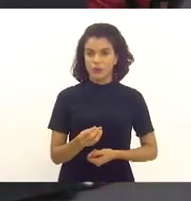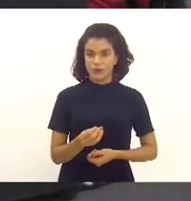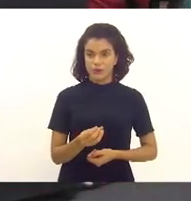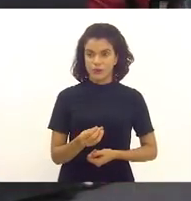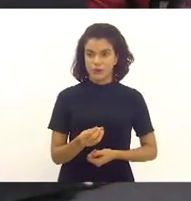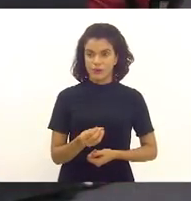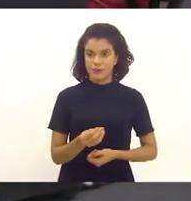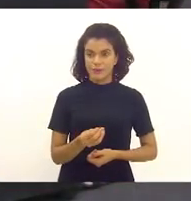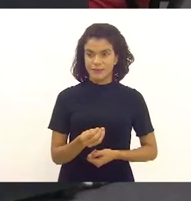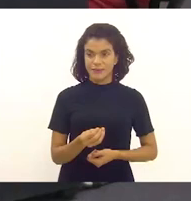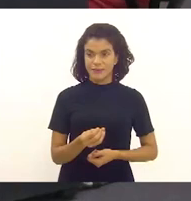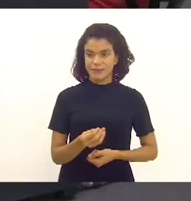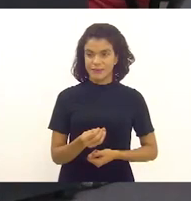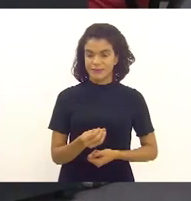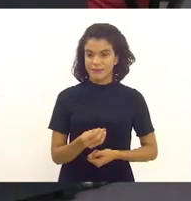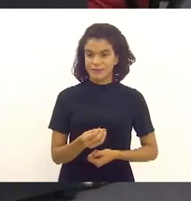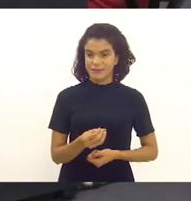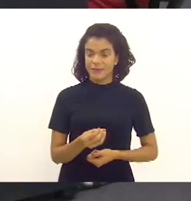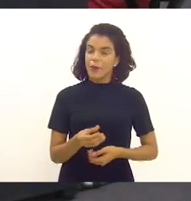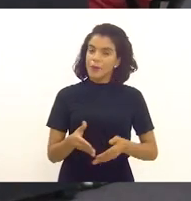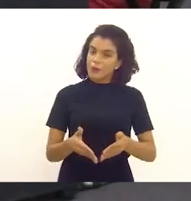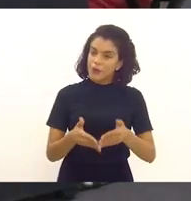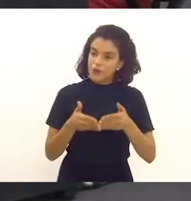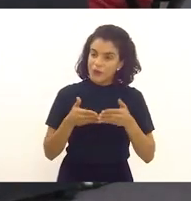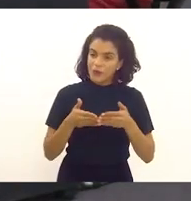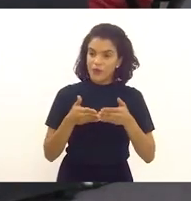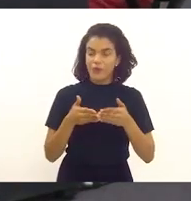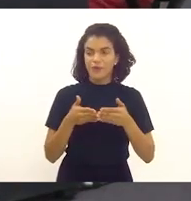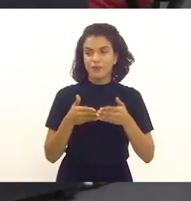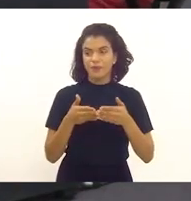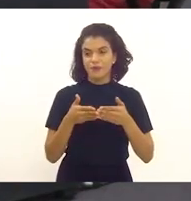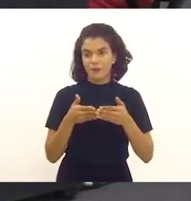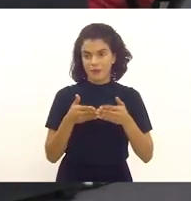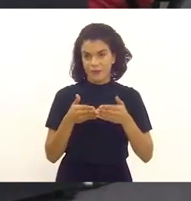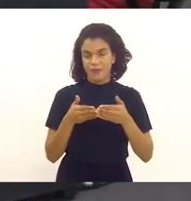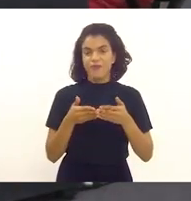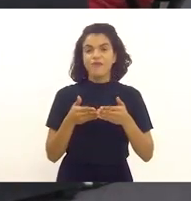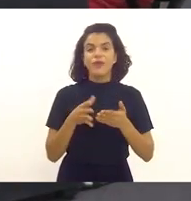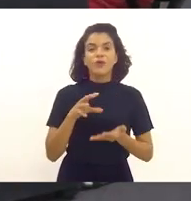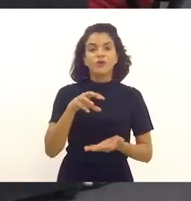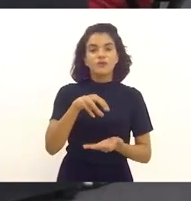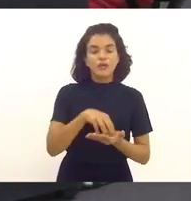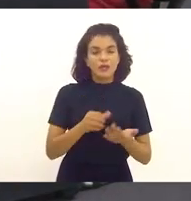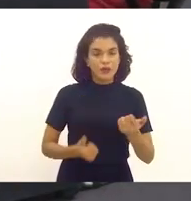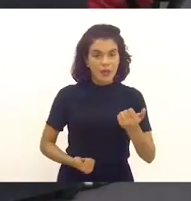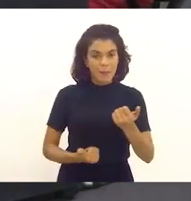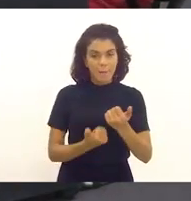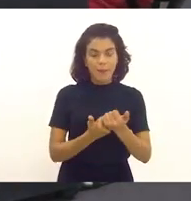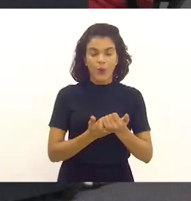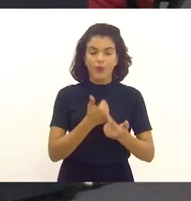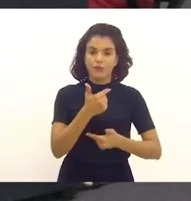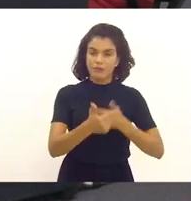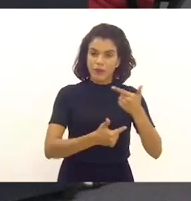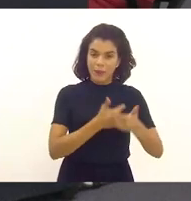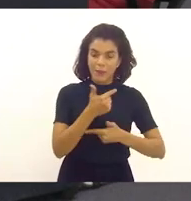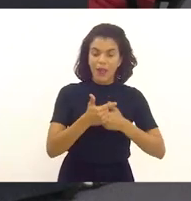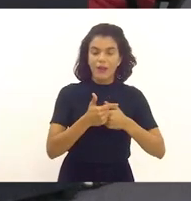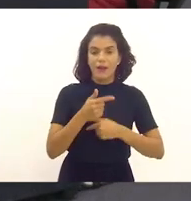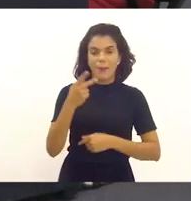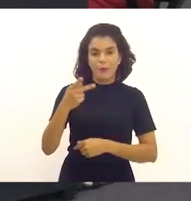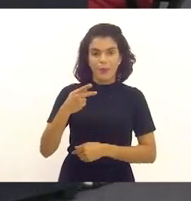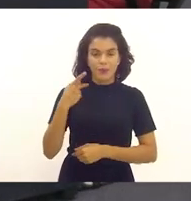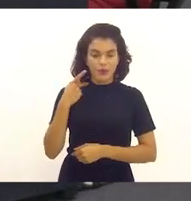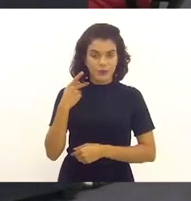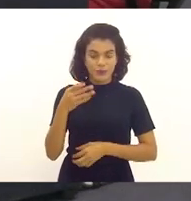aqui Doutora Carla por favor senhora Carla Araújo do Centro de Apoio operacional da promotoria de Justiça